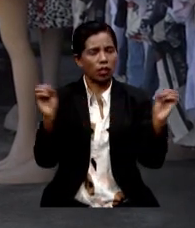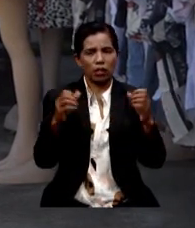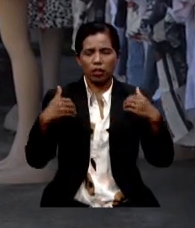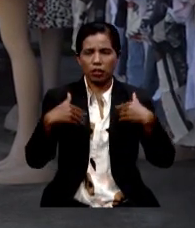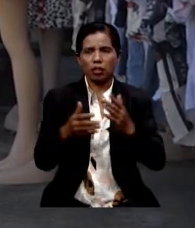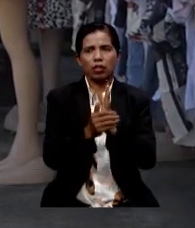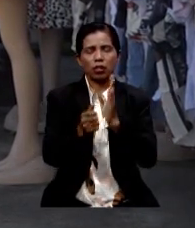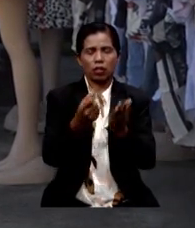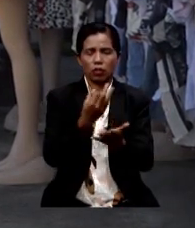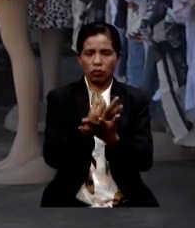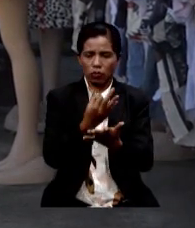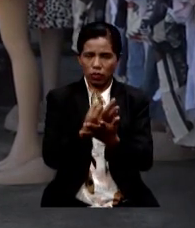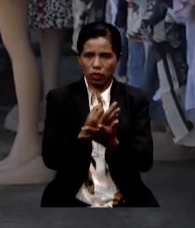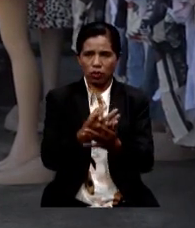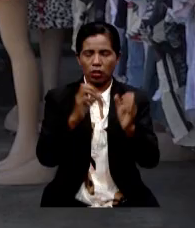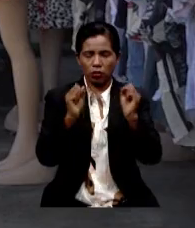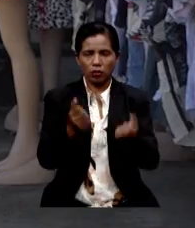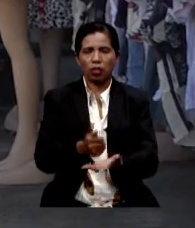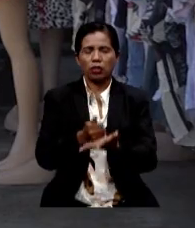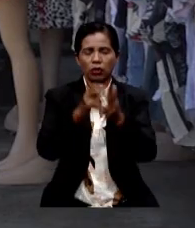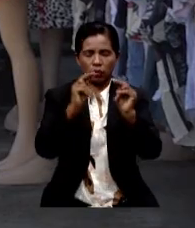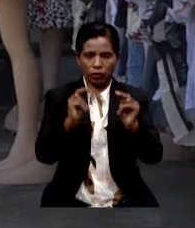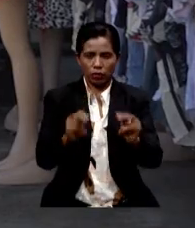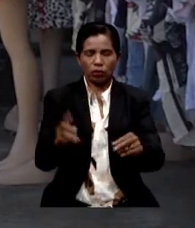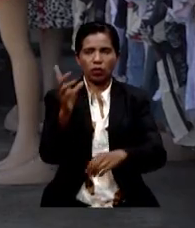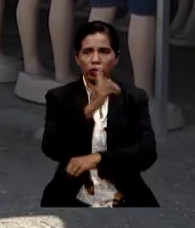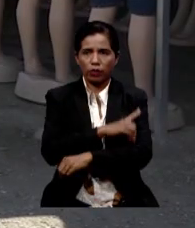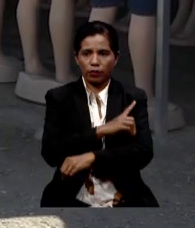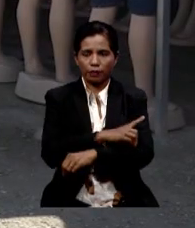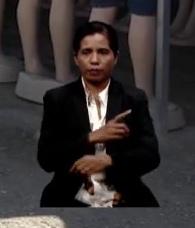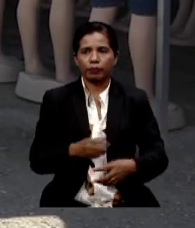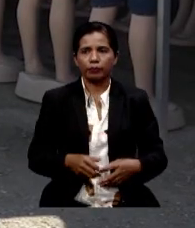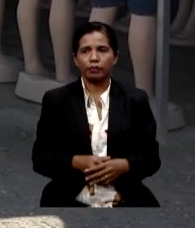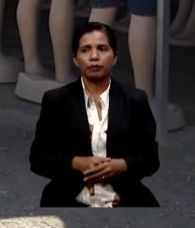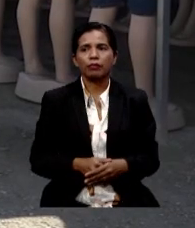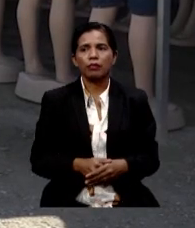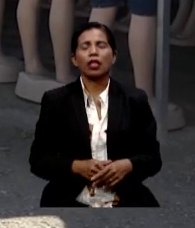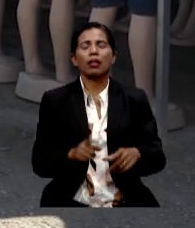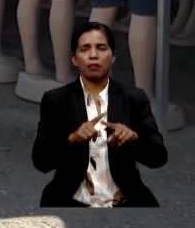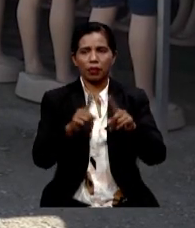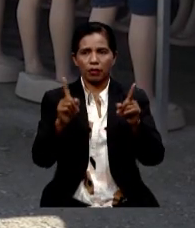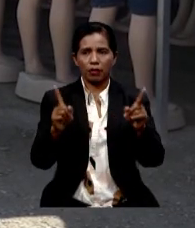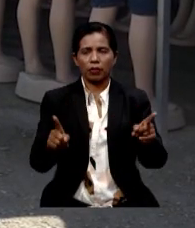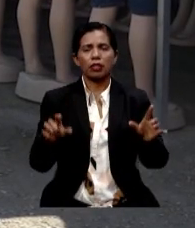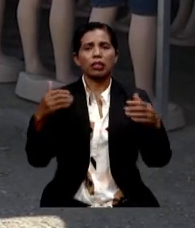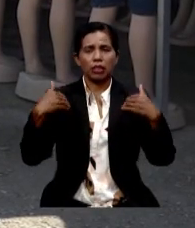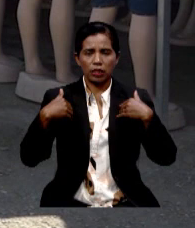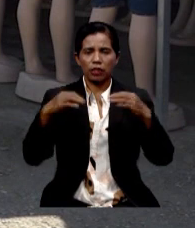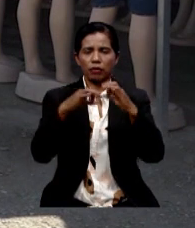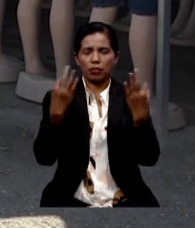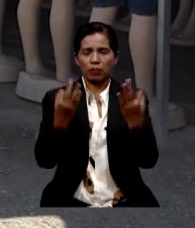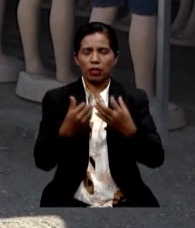capacidade financeira suficiente para sustentar a necessidade lor-loro. Mas bem, e a família Balo nebe